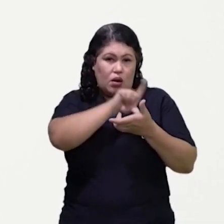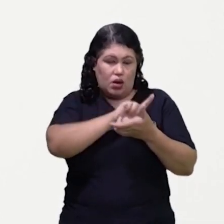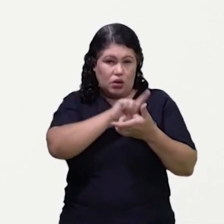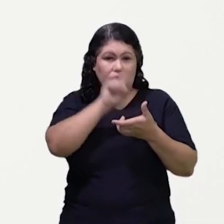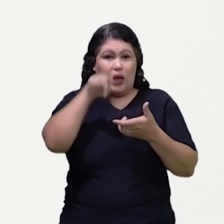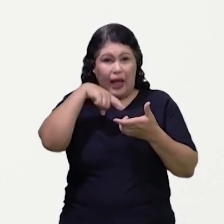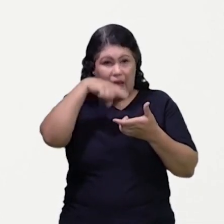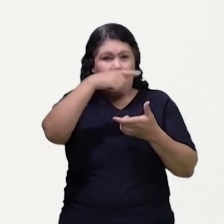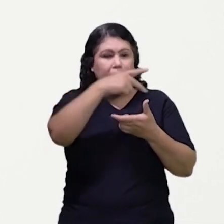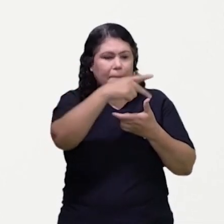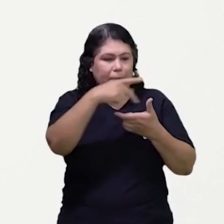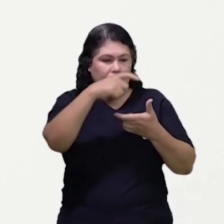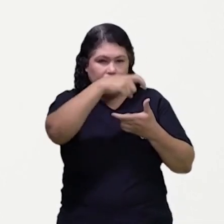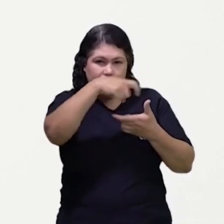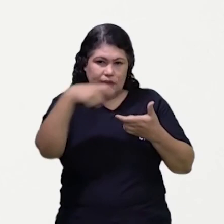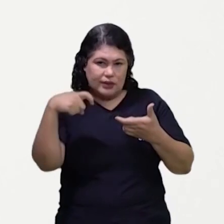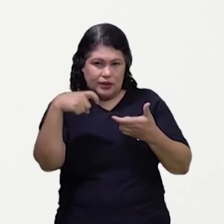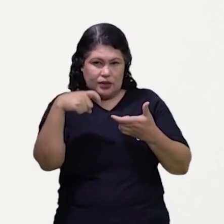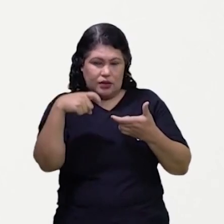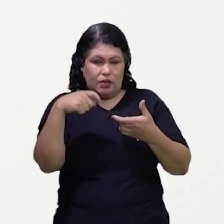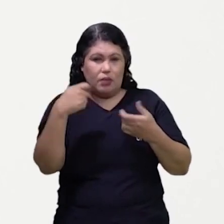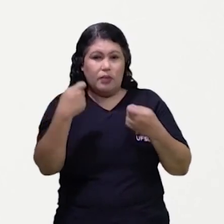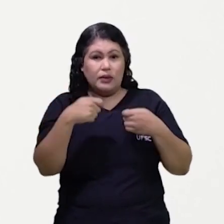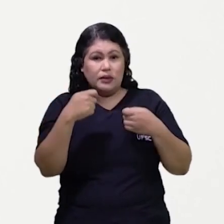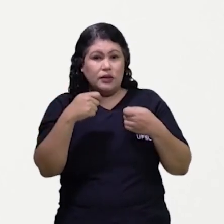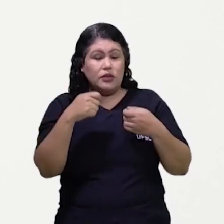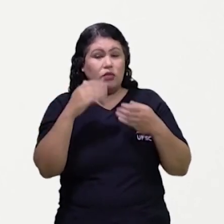paroxítona. Logo, eu tenho que focar na